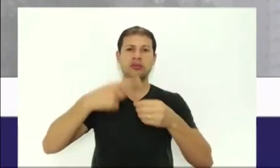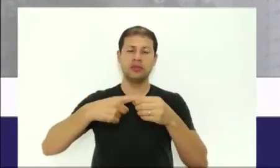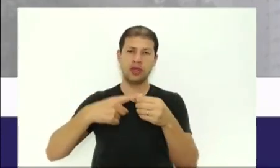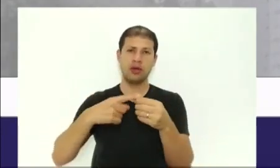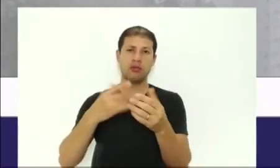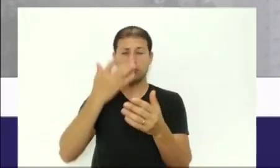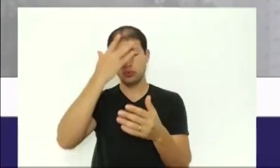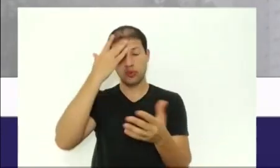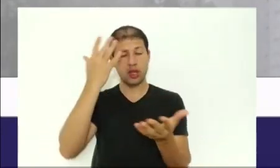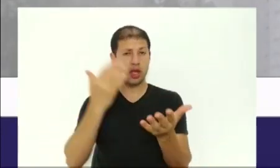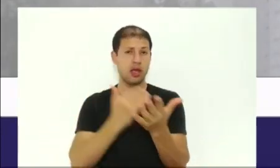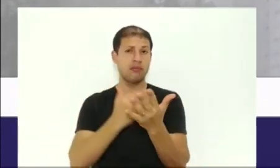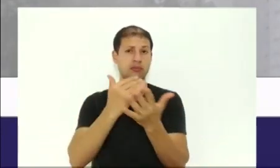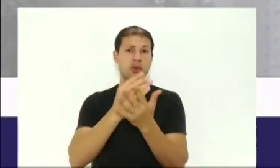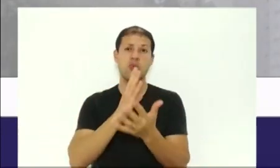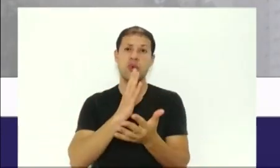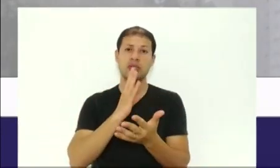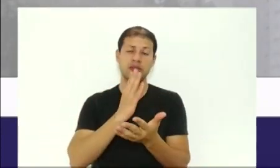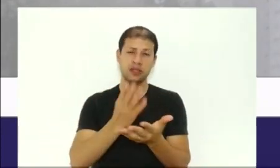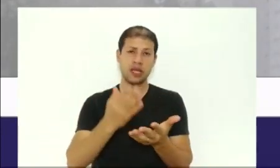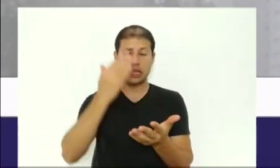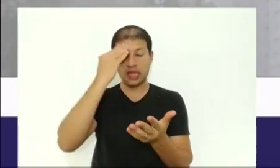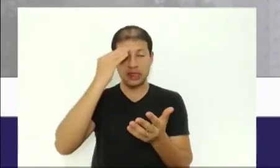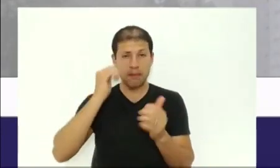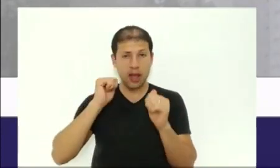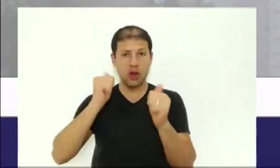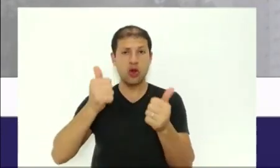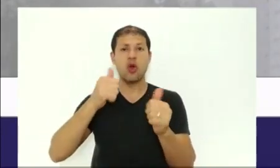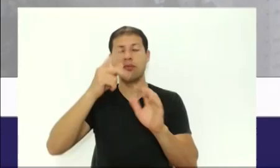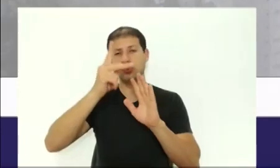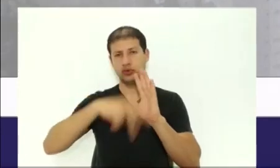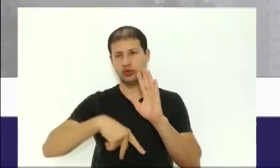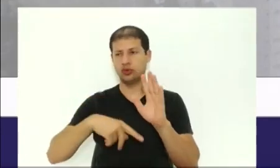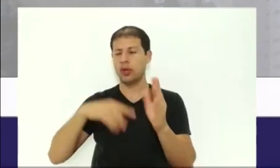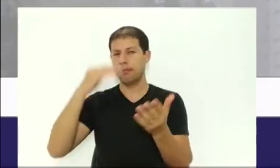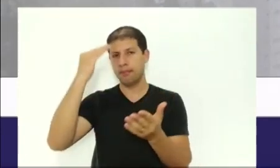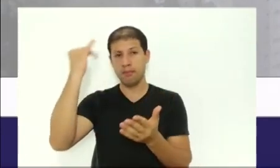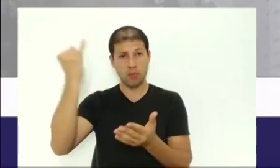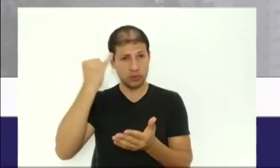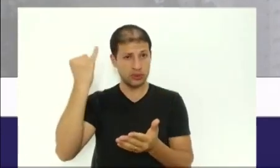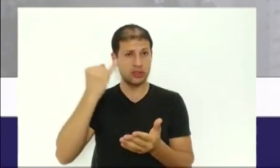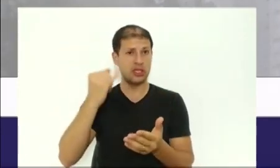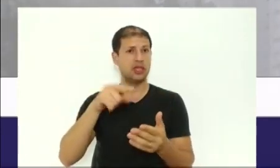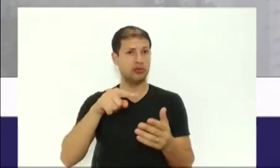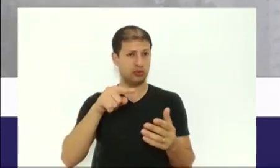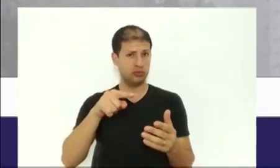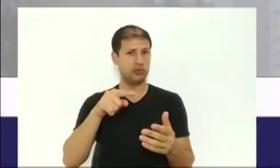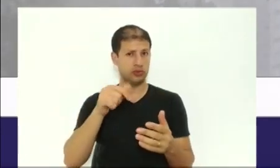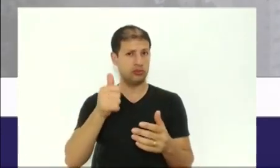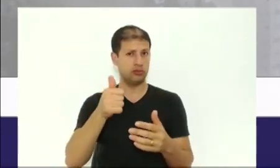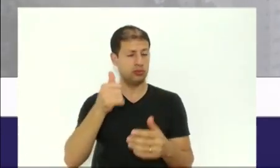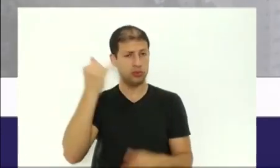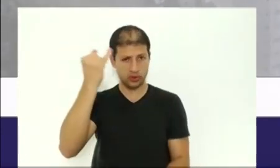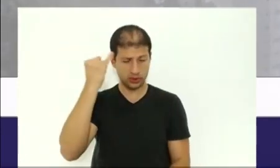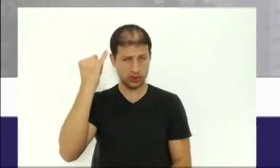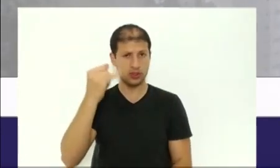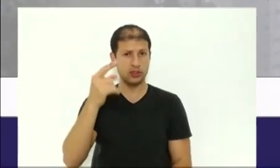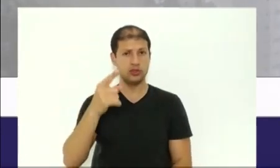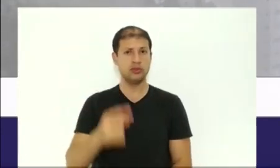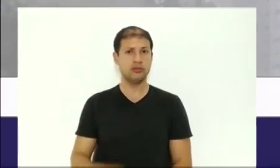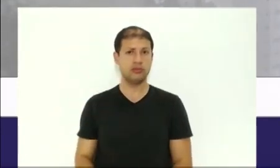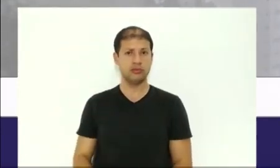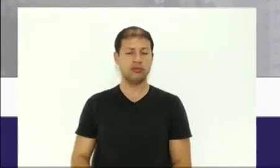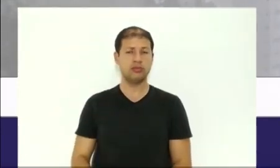mais, querem entender mais o projeto, querem ler, é importante cumprir esse papel, entra lá no